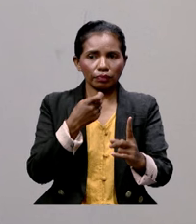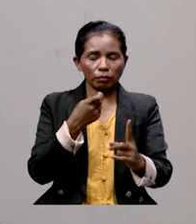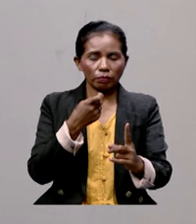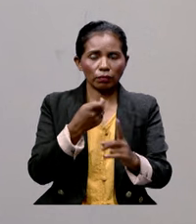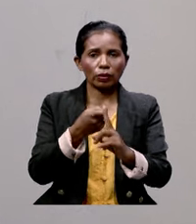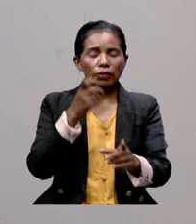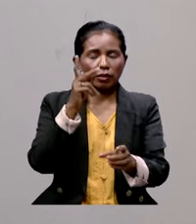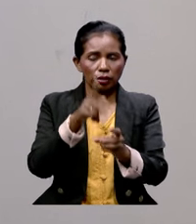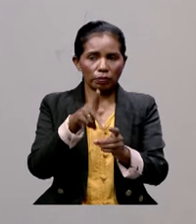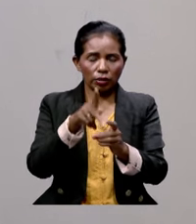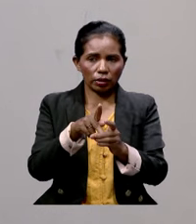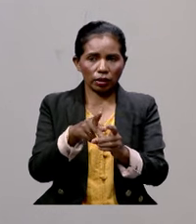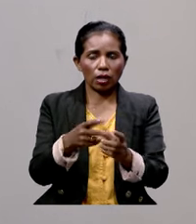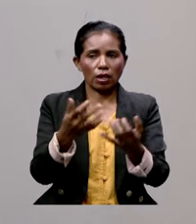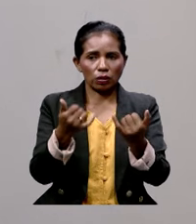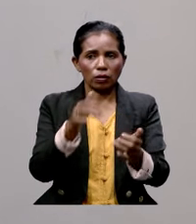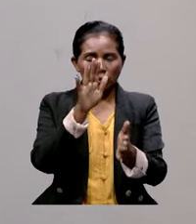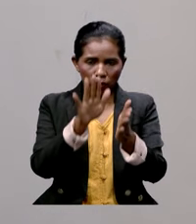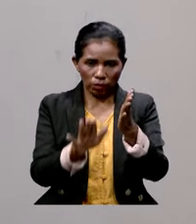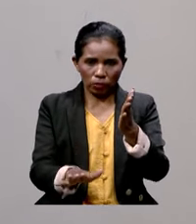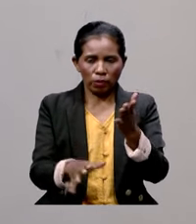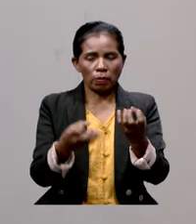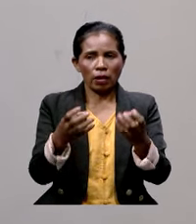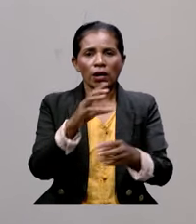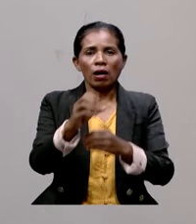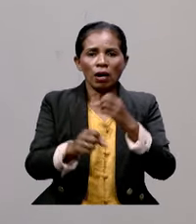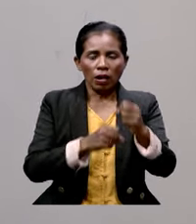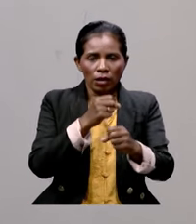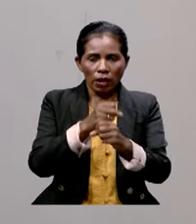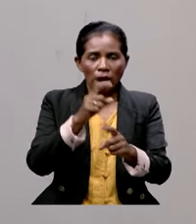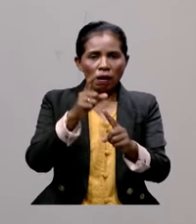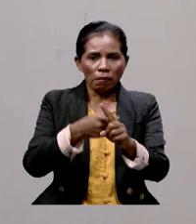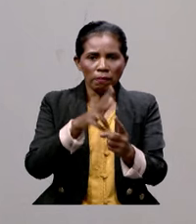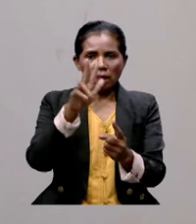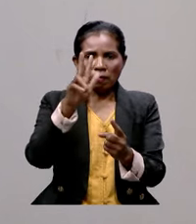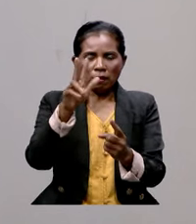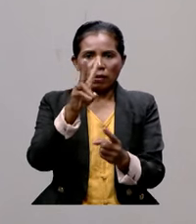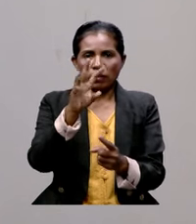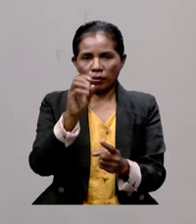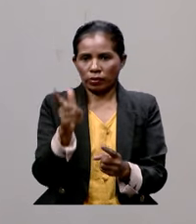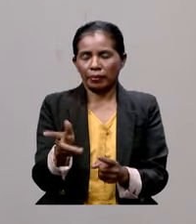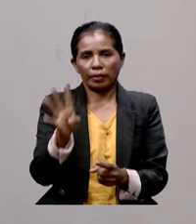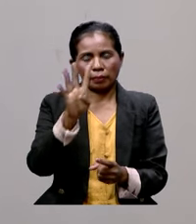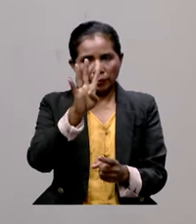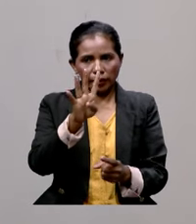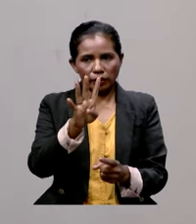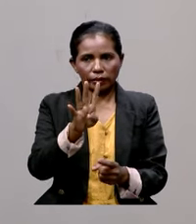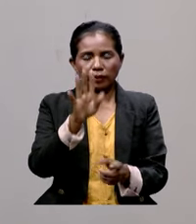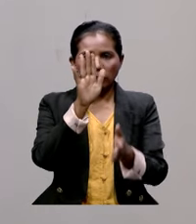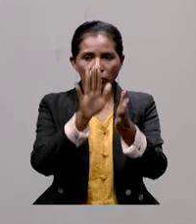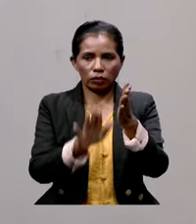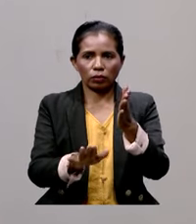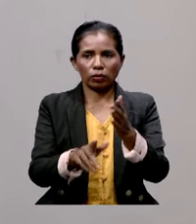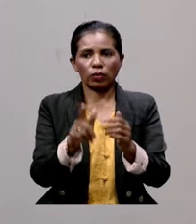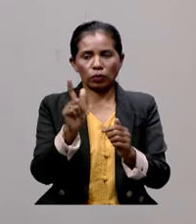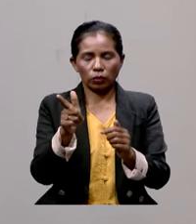exploração ninian, mas receitas ne agora tun makas ba período de trimestre primeiro 2024 ninian, e da ne tunona ba 20